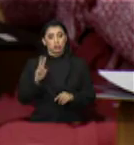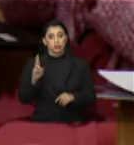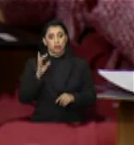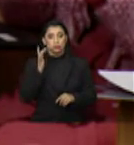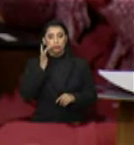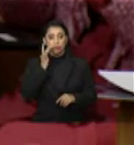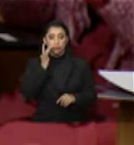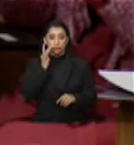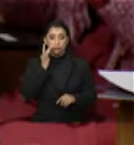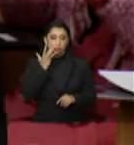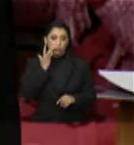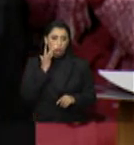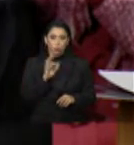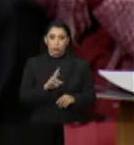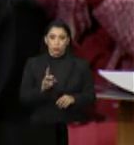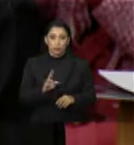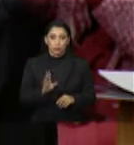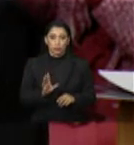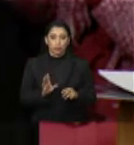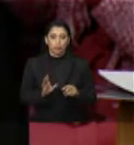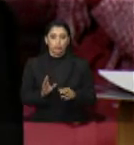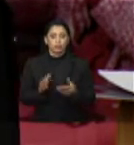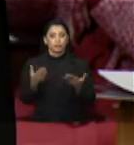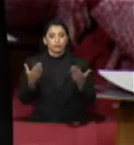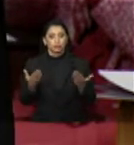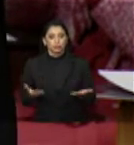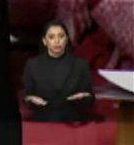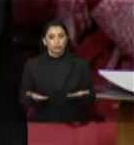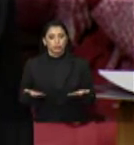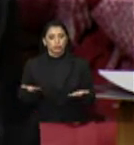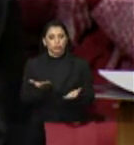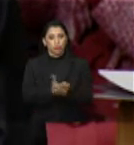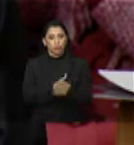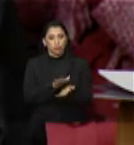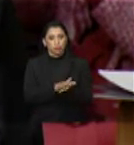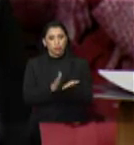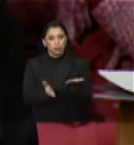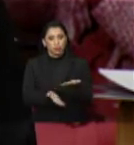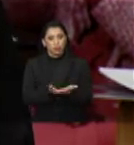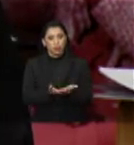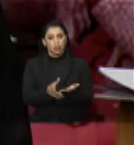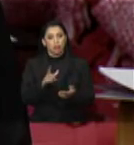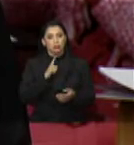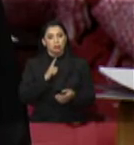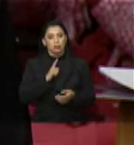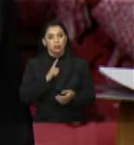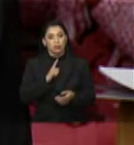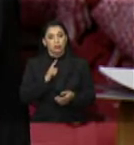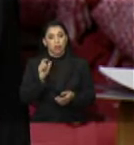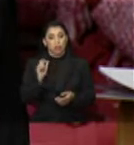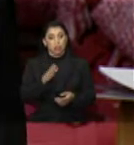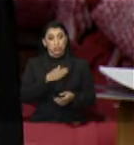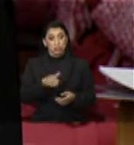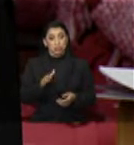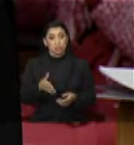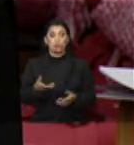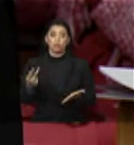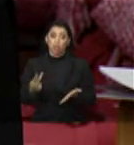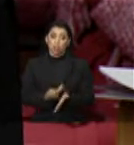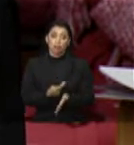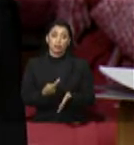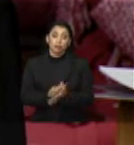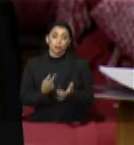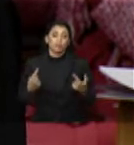ouro não se tratava por isso é que os requisitos processuais estão preenchidos para a rescisão da decisão nós temos um erro de fato